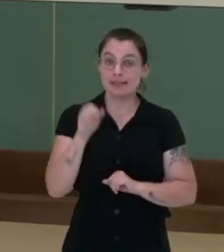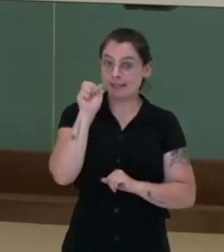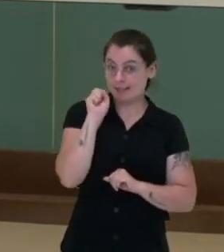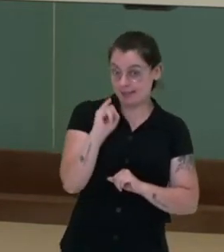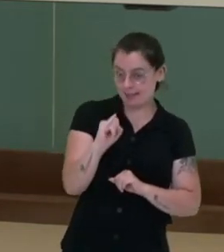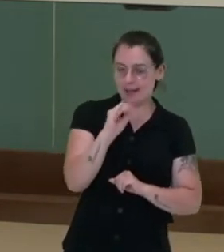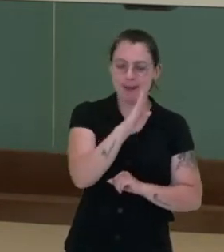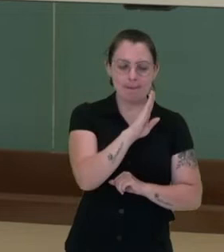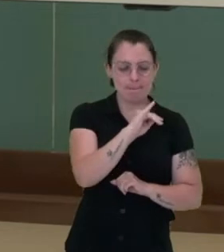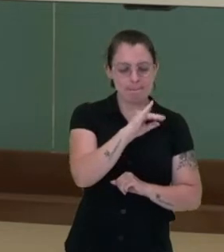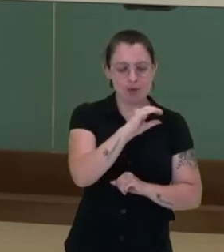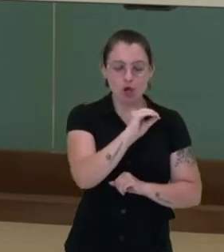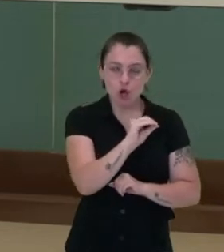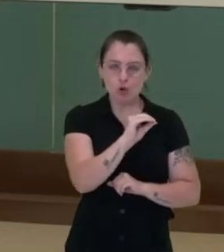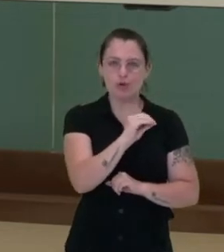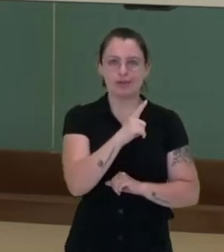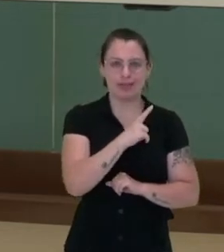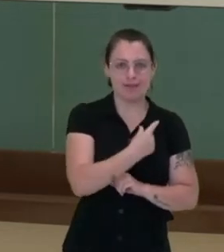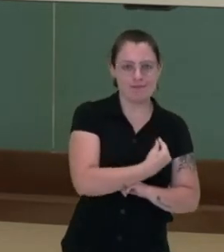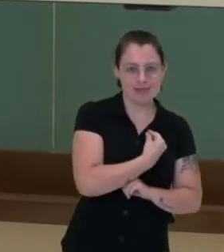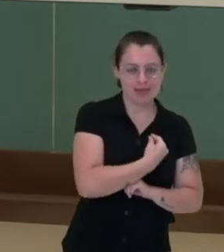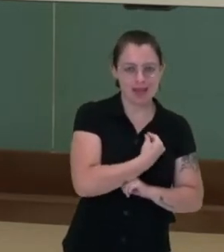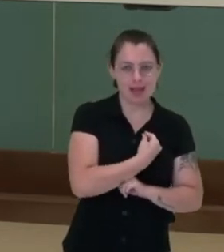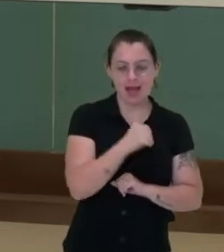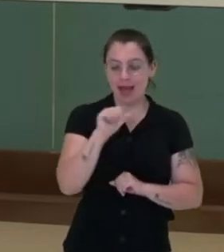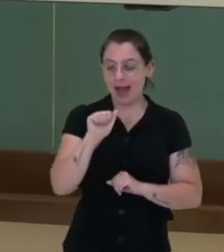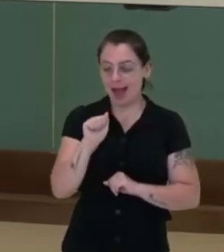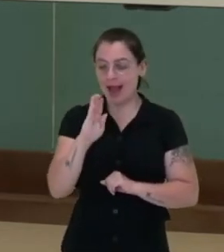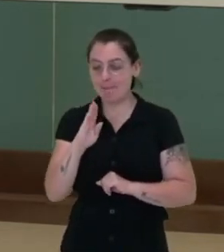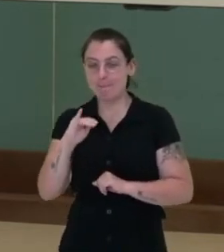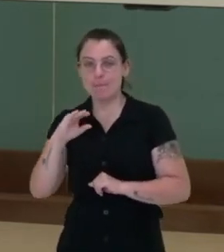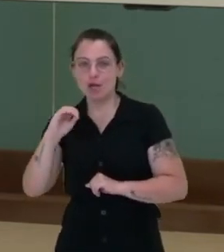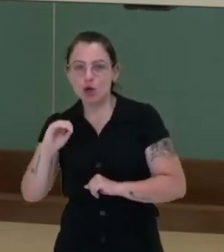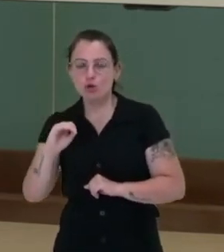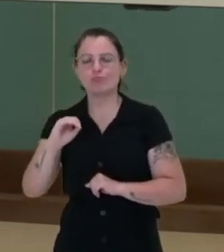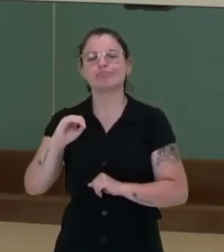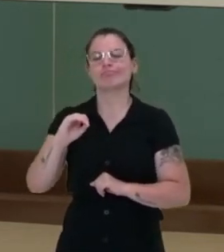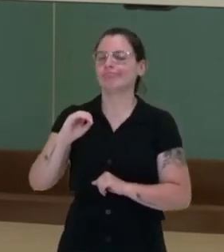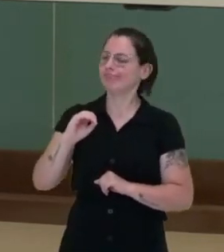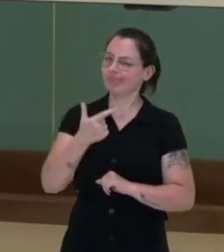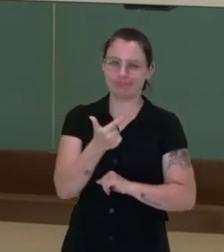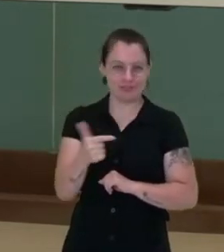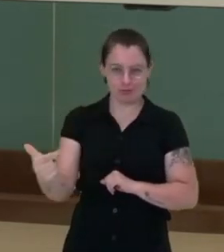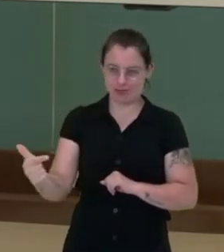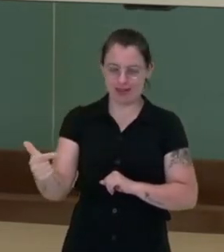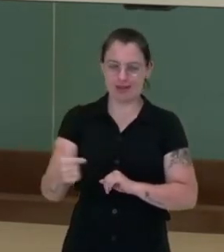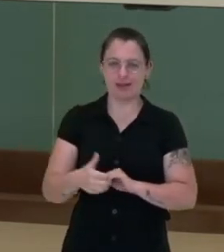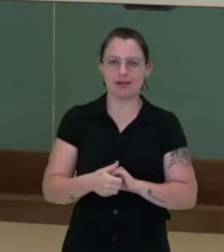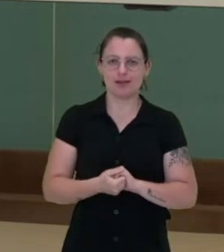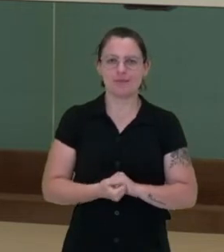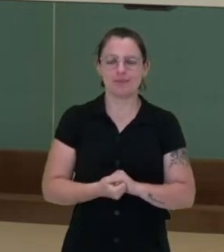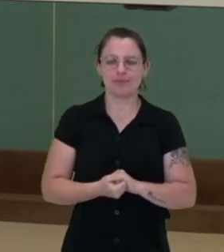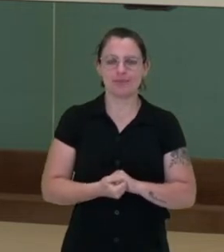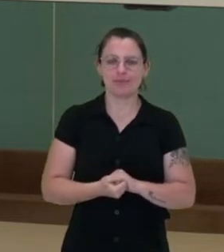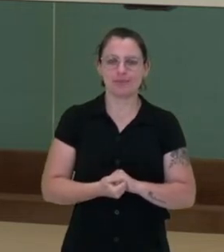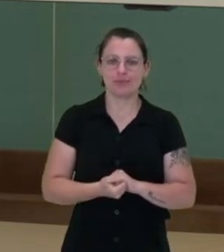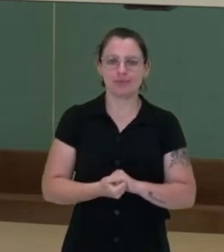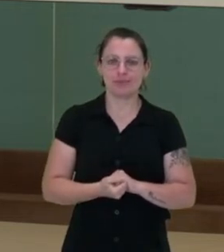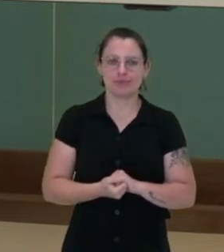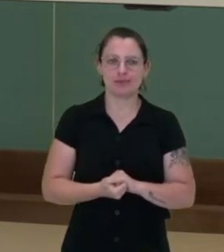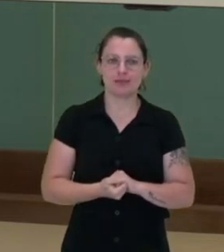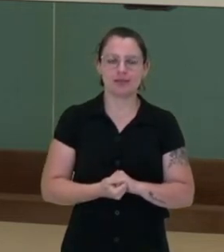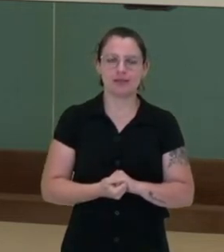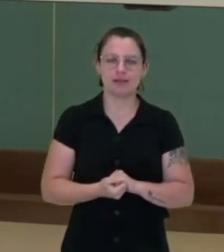vida, a na frente, o prefixo a significa não, negação, não vida. Então, os